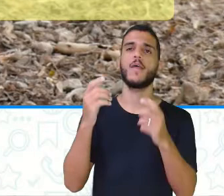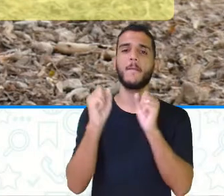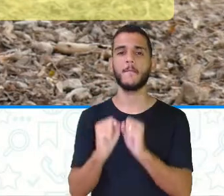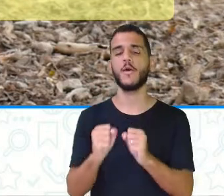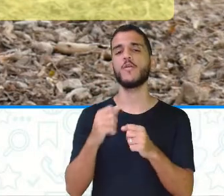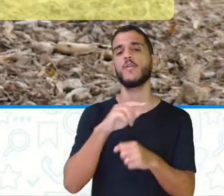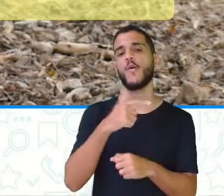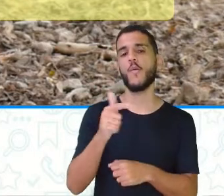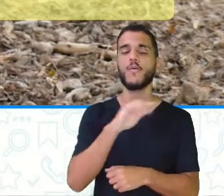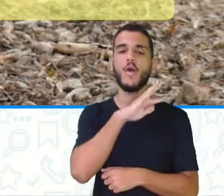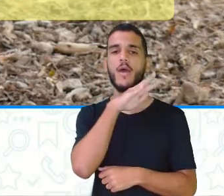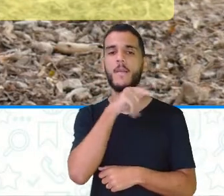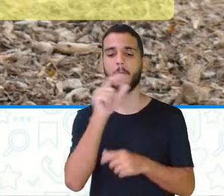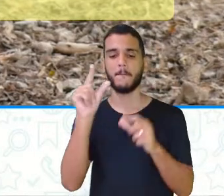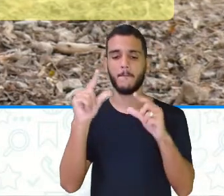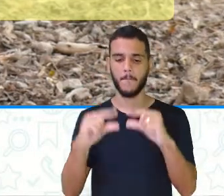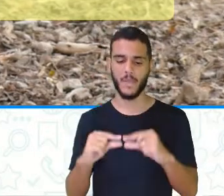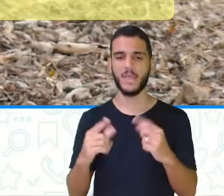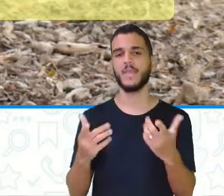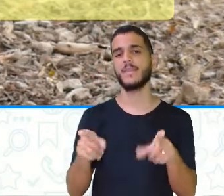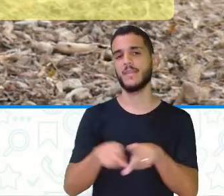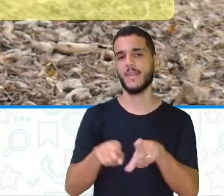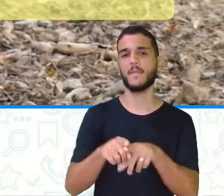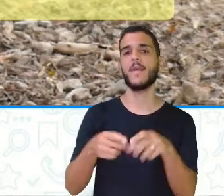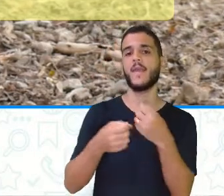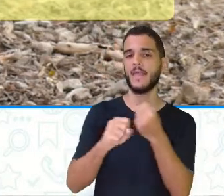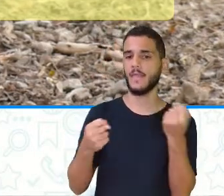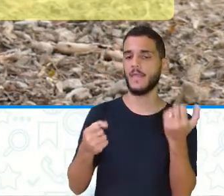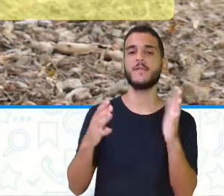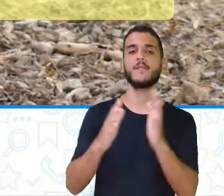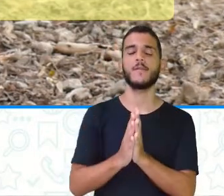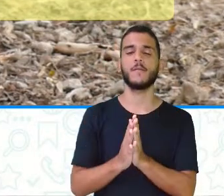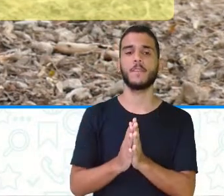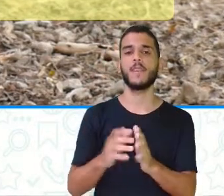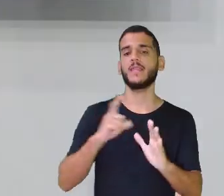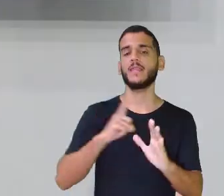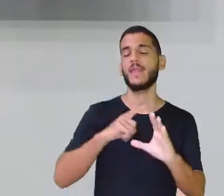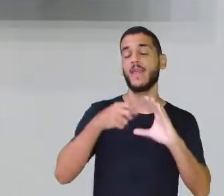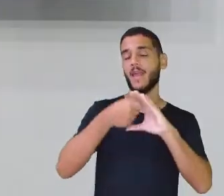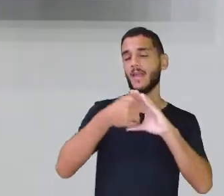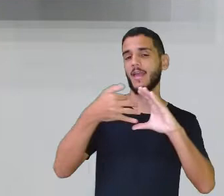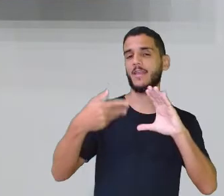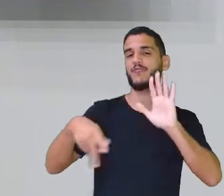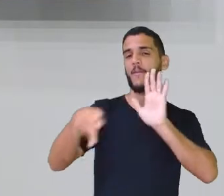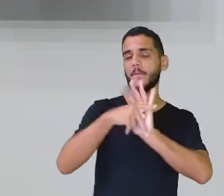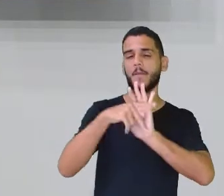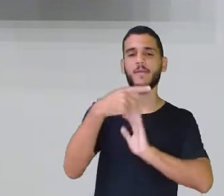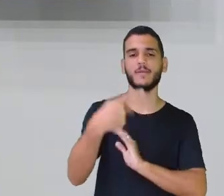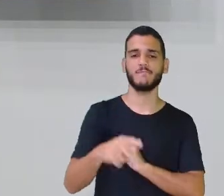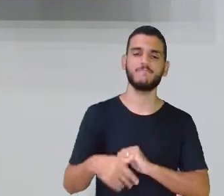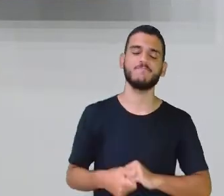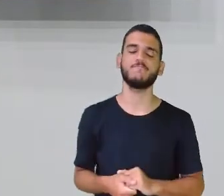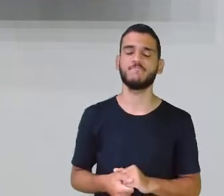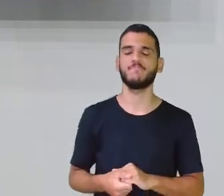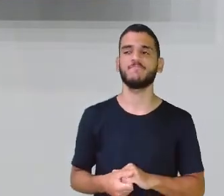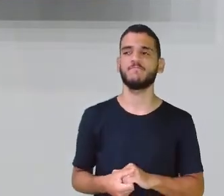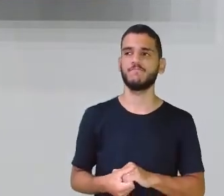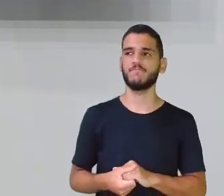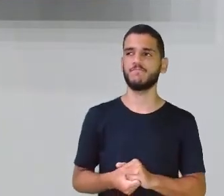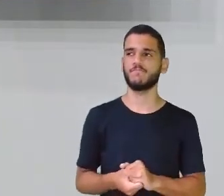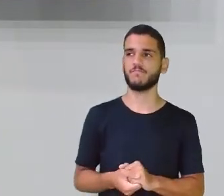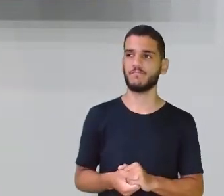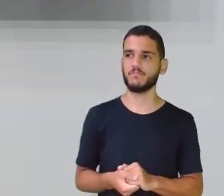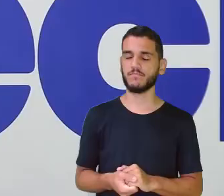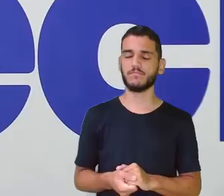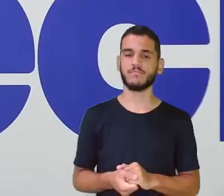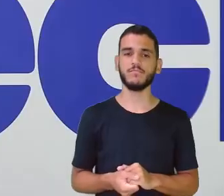pequeno ou outro animal grande. Isso vai depender da característica desse ser. Oi, professora. E